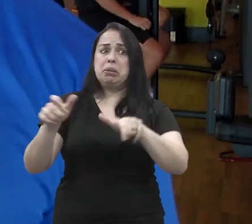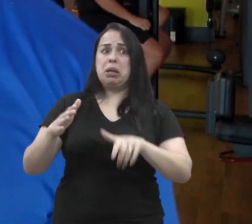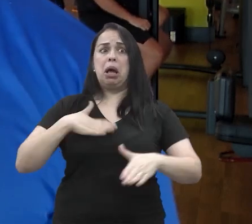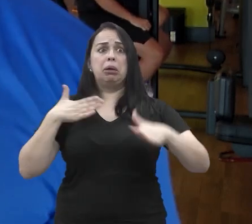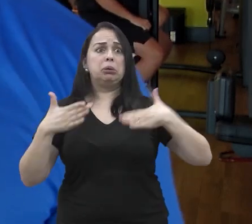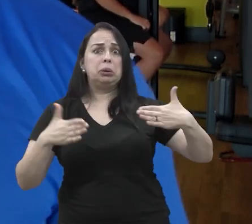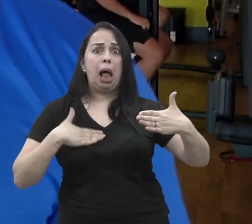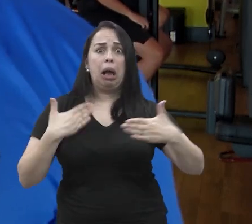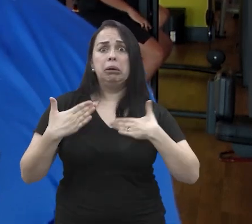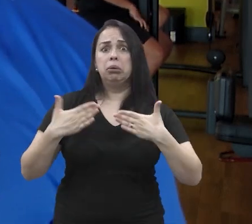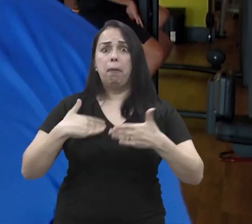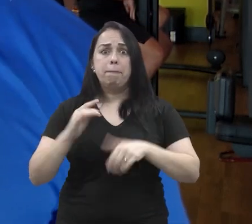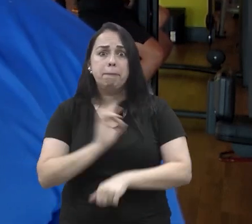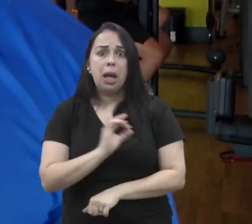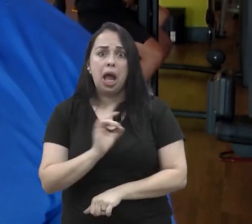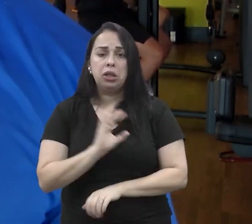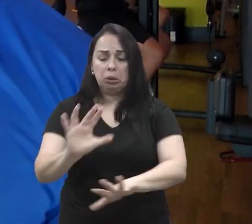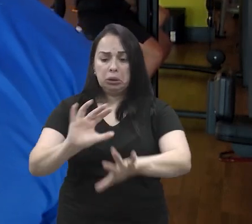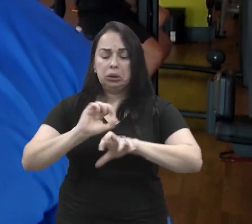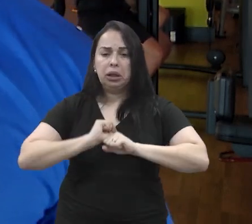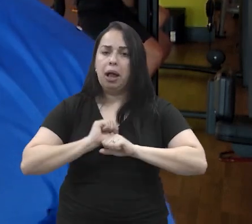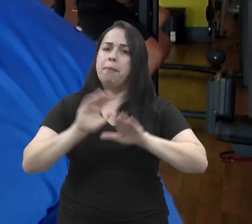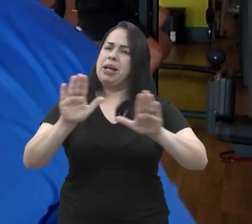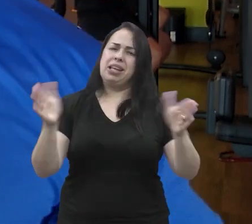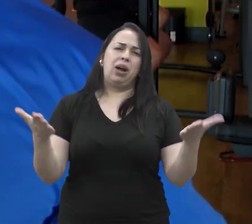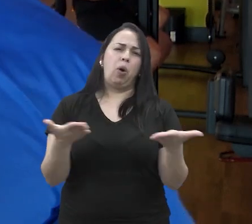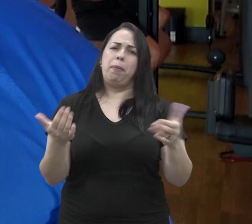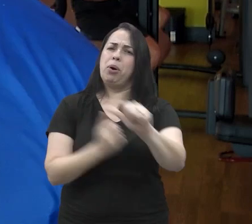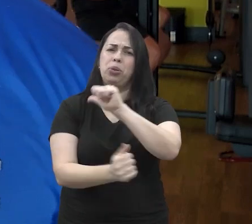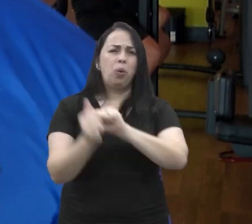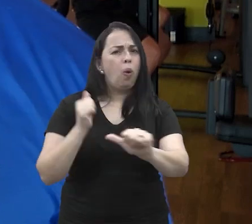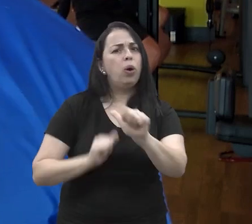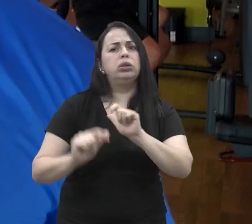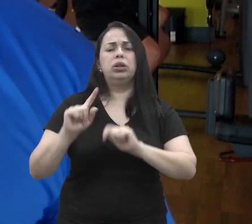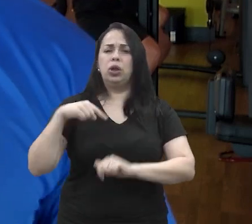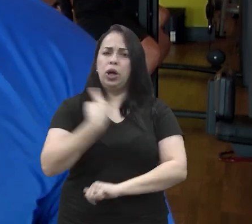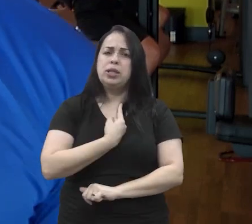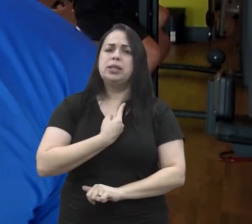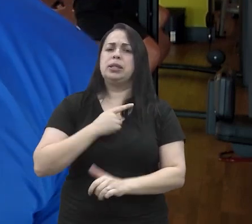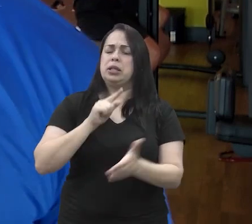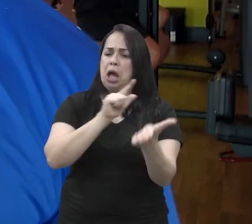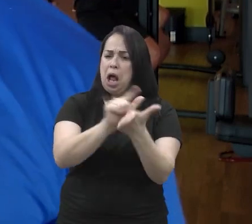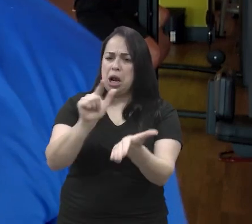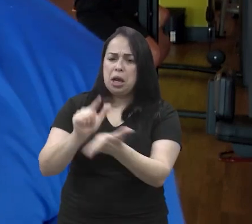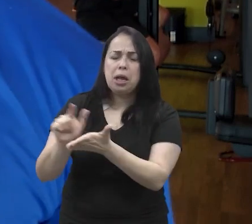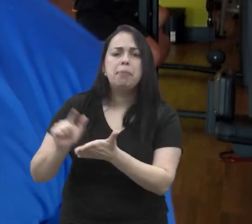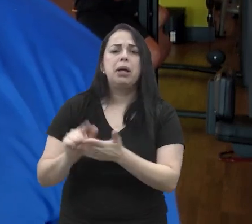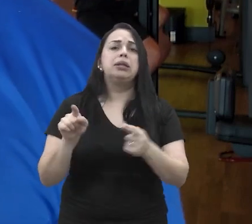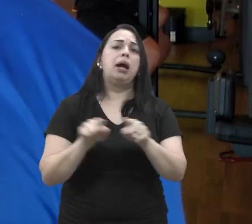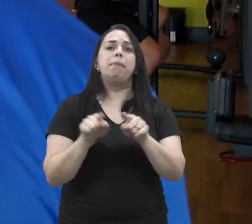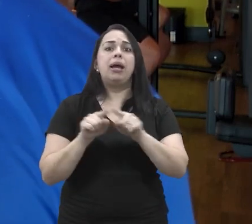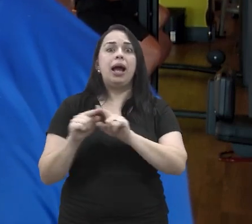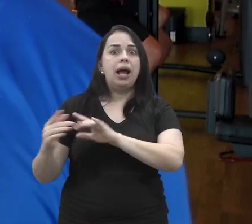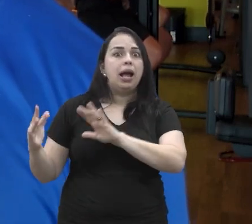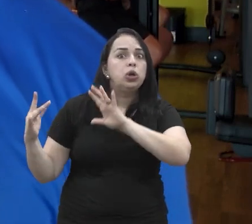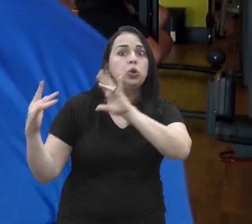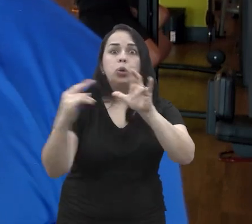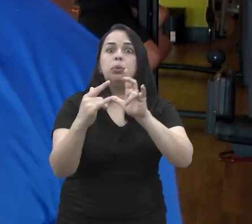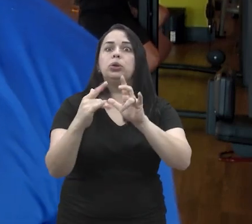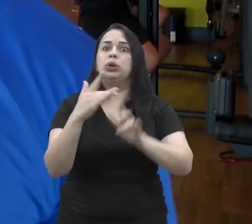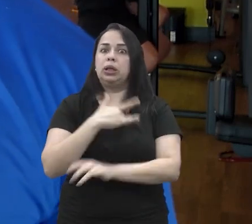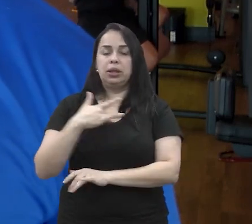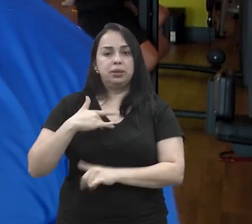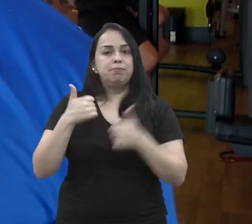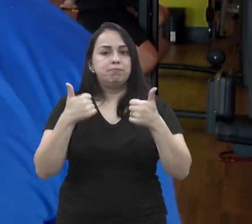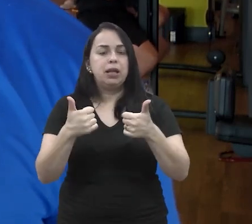evita o máximo. E não é bem assim. Felizmente está tudo organizado, né? A saúde em geral do país está tudo organizado. E